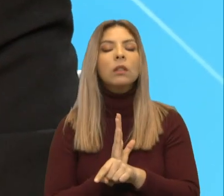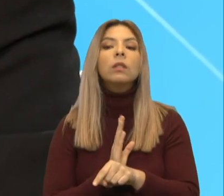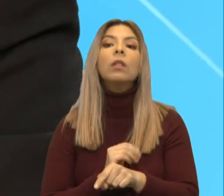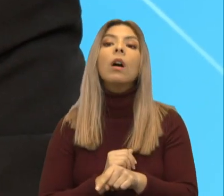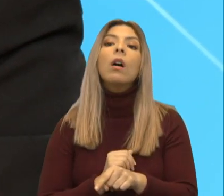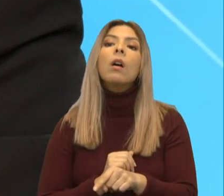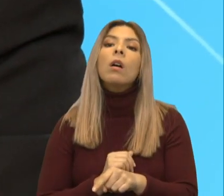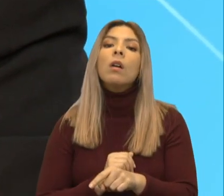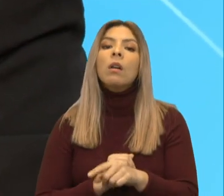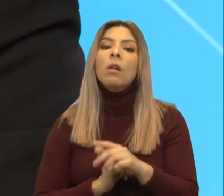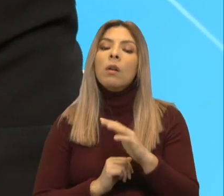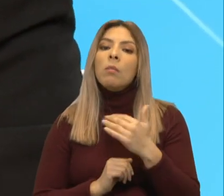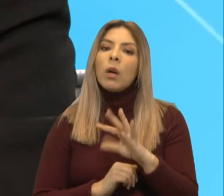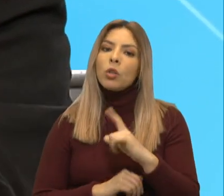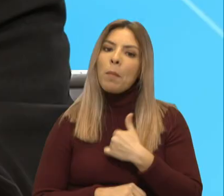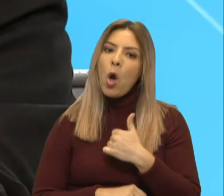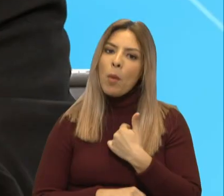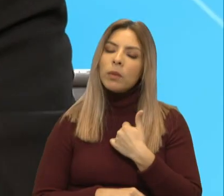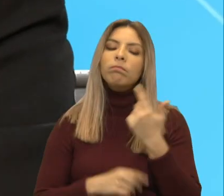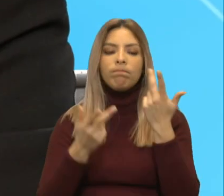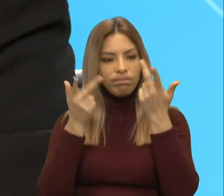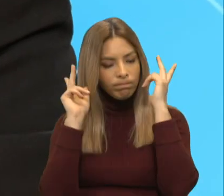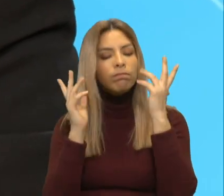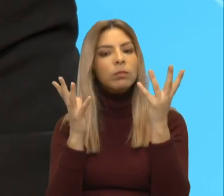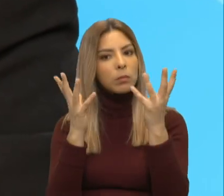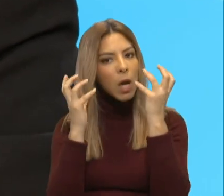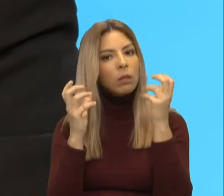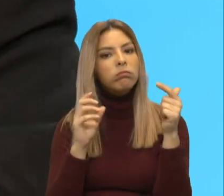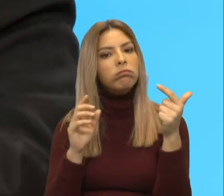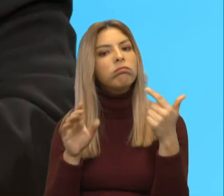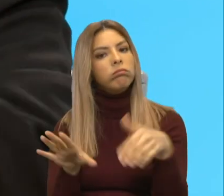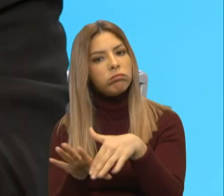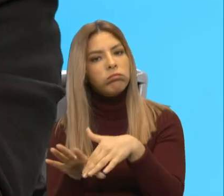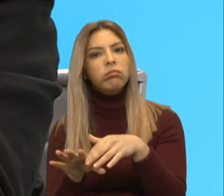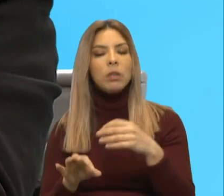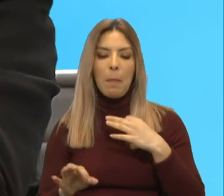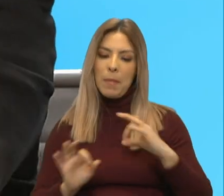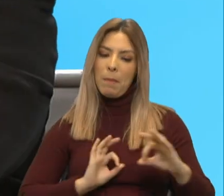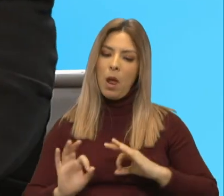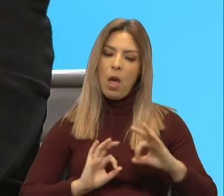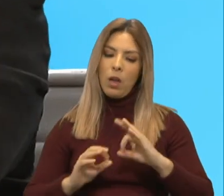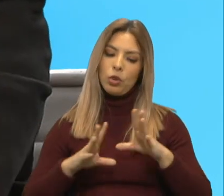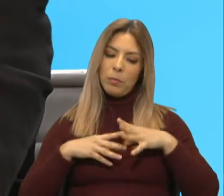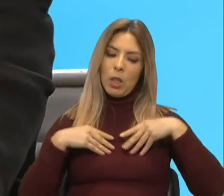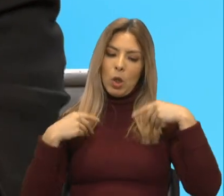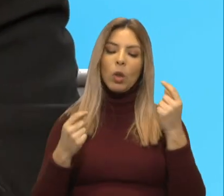se predispuseram em tempo de guerra, num contexto bastante difícil, a preparar-se, não só espiritualmente, não só